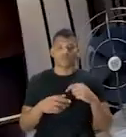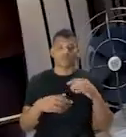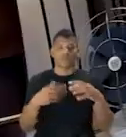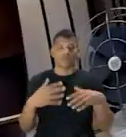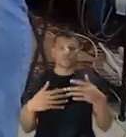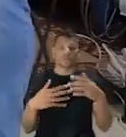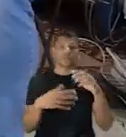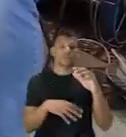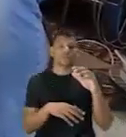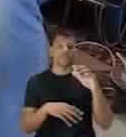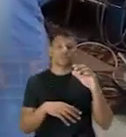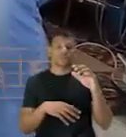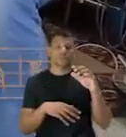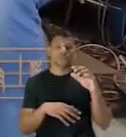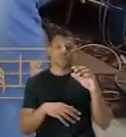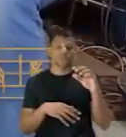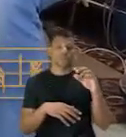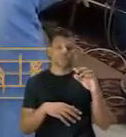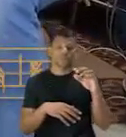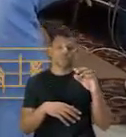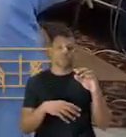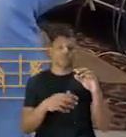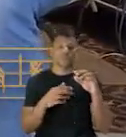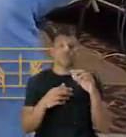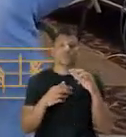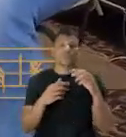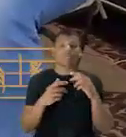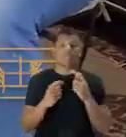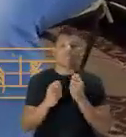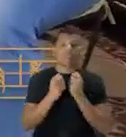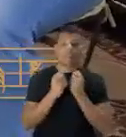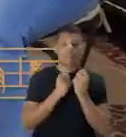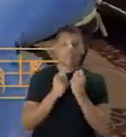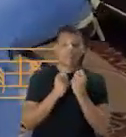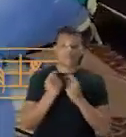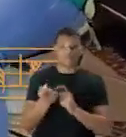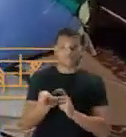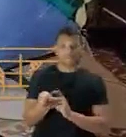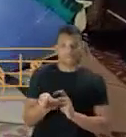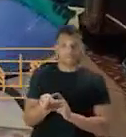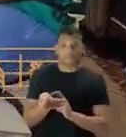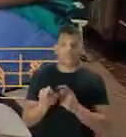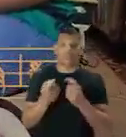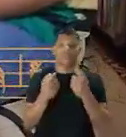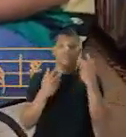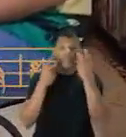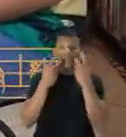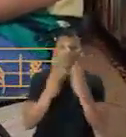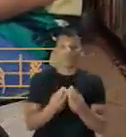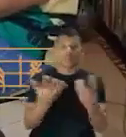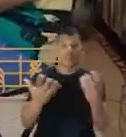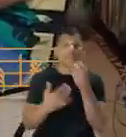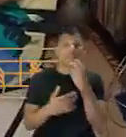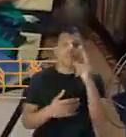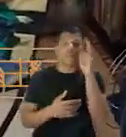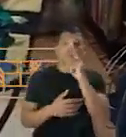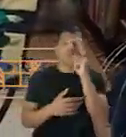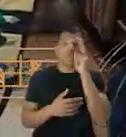vem quem tem força e canta, e sobe esse nó na garganta, lembramos que a tua